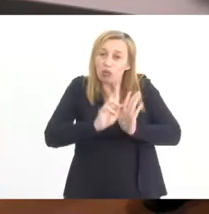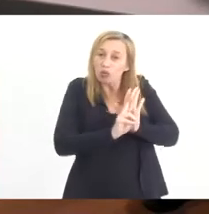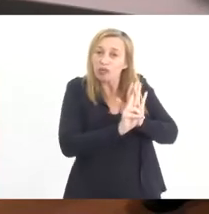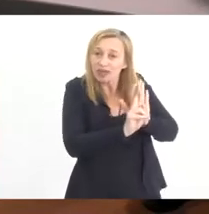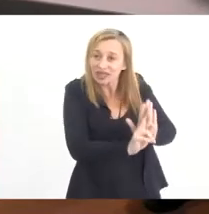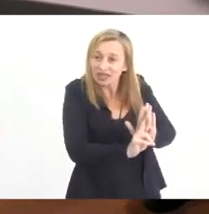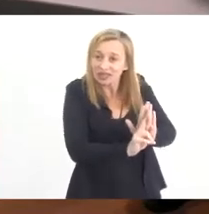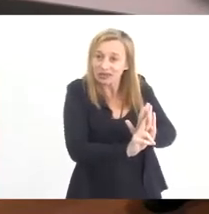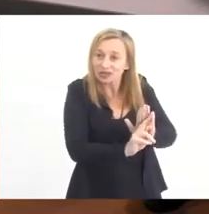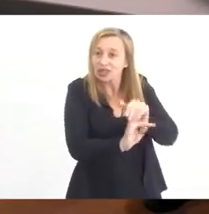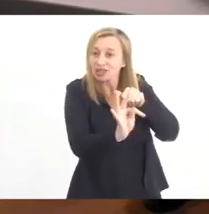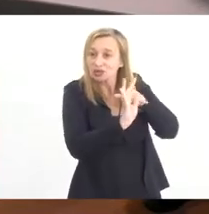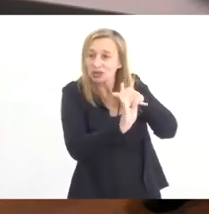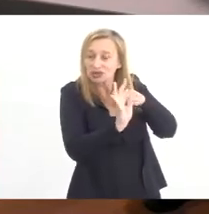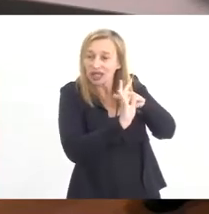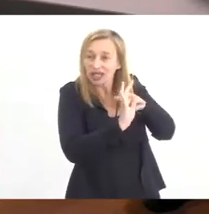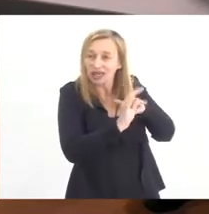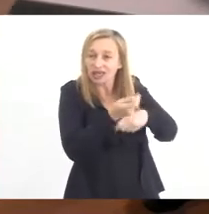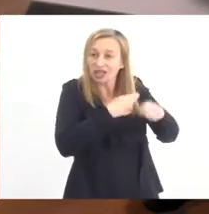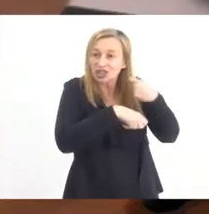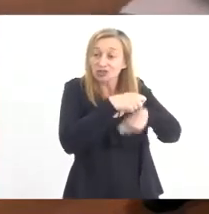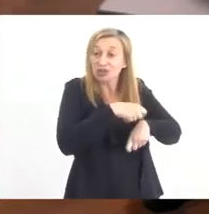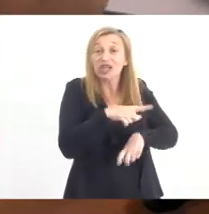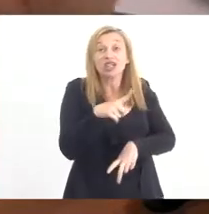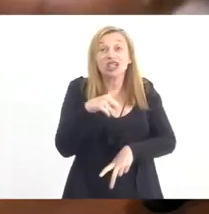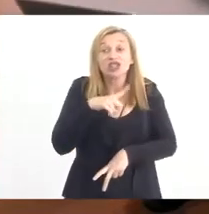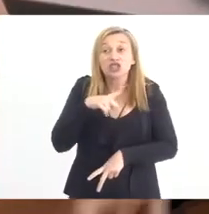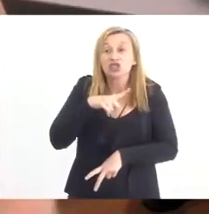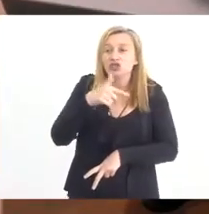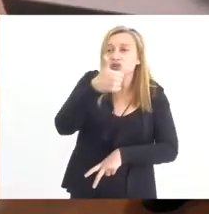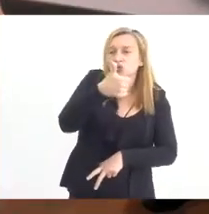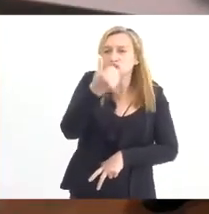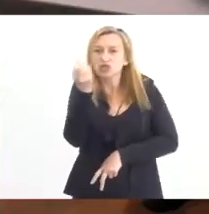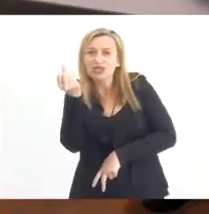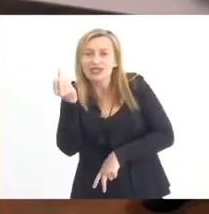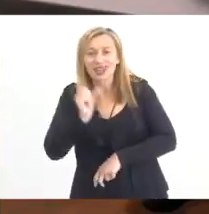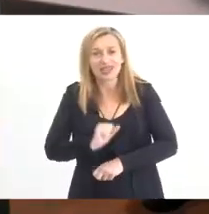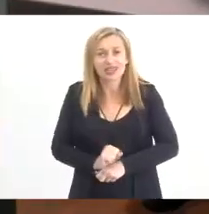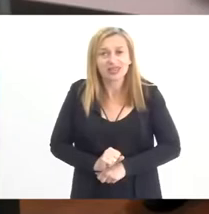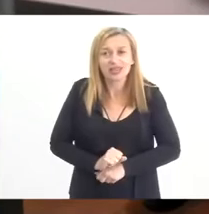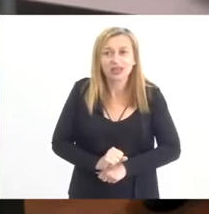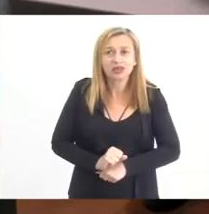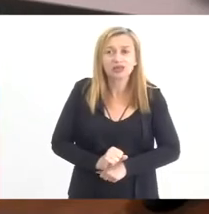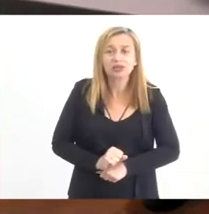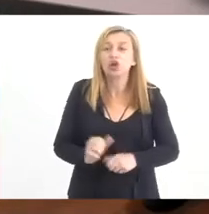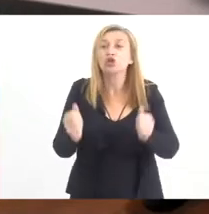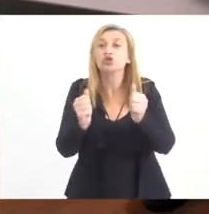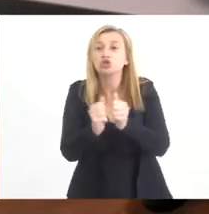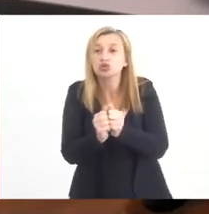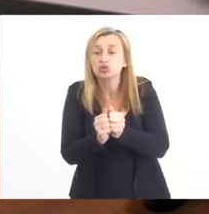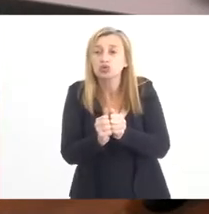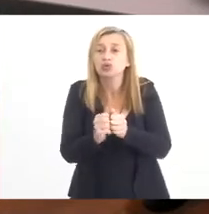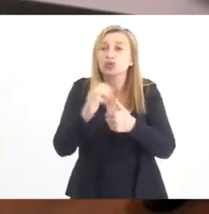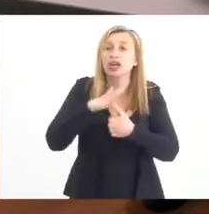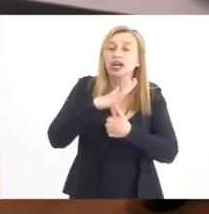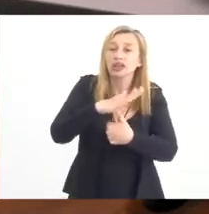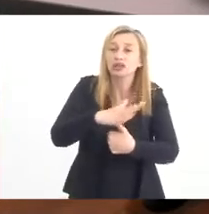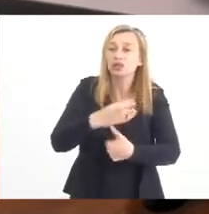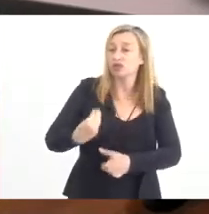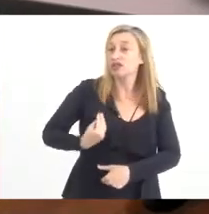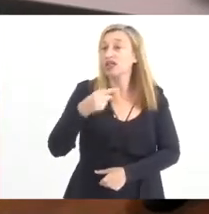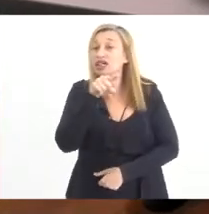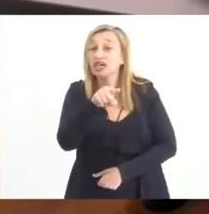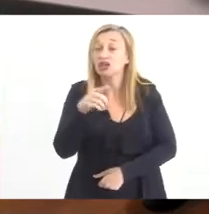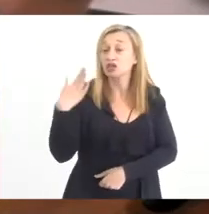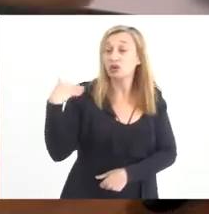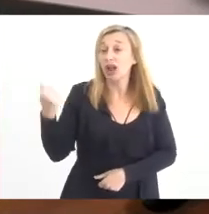representante dos técnicos administrativos, estive em 2016, junto com a reitora que está aqui do